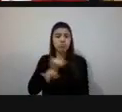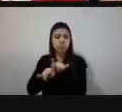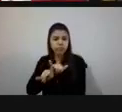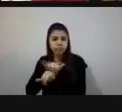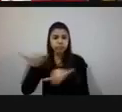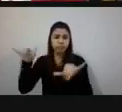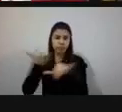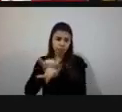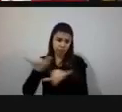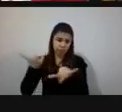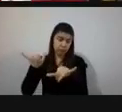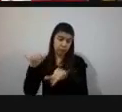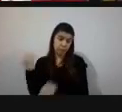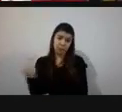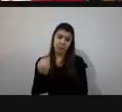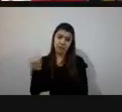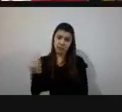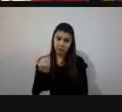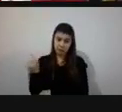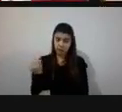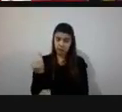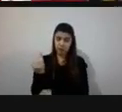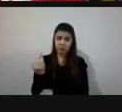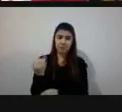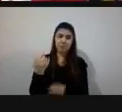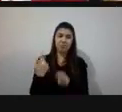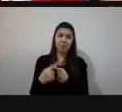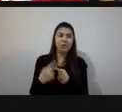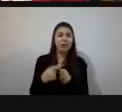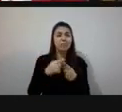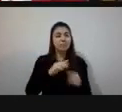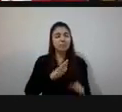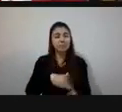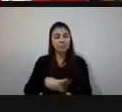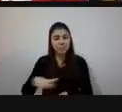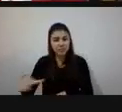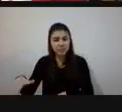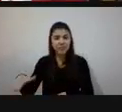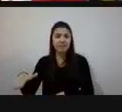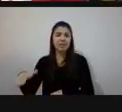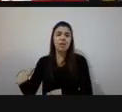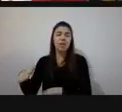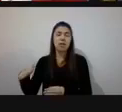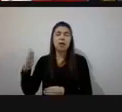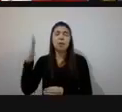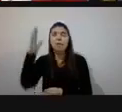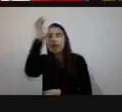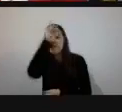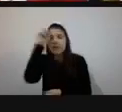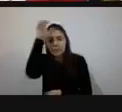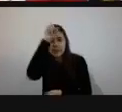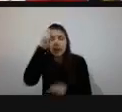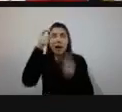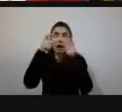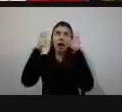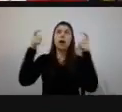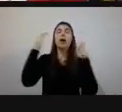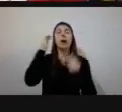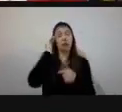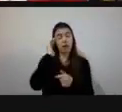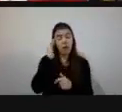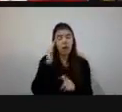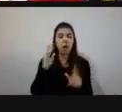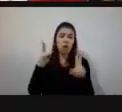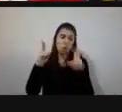serem instruídas a respeito desse assunto. E aí, agora, nesse período que nós estamos, elas não têm nem